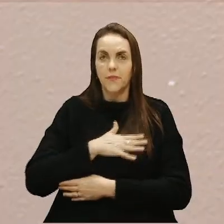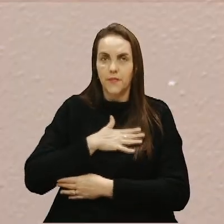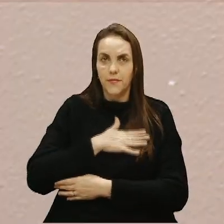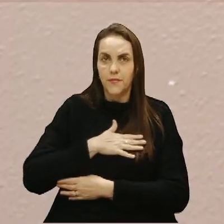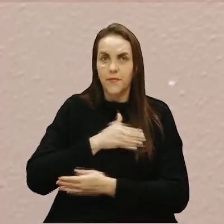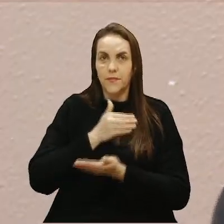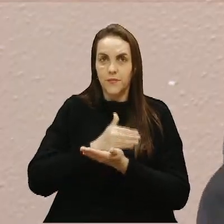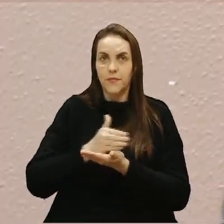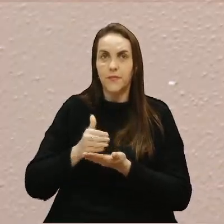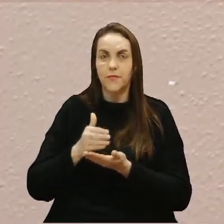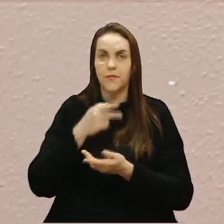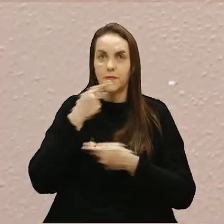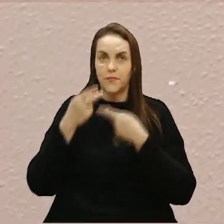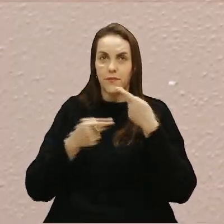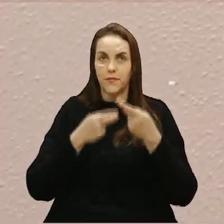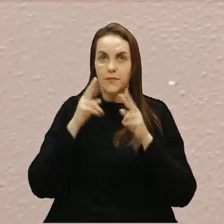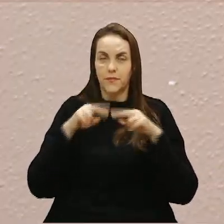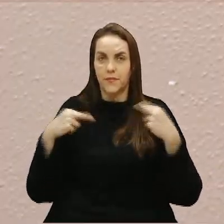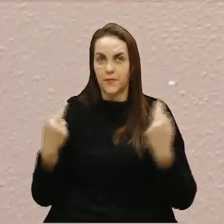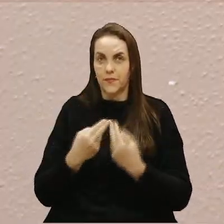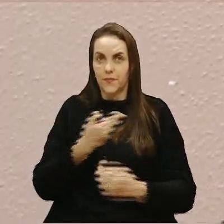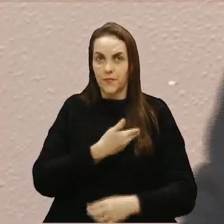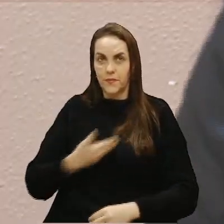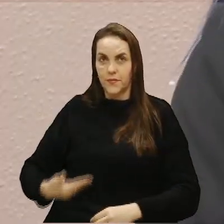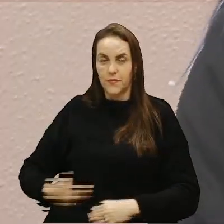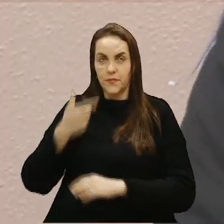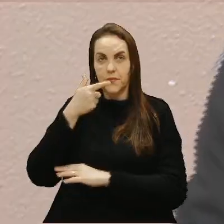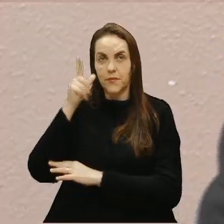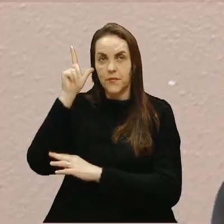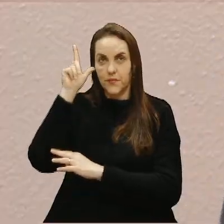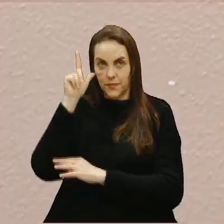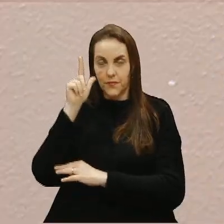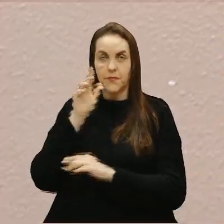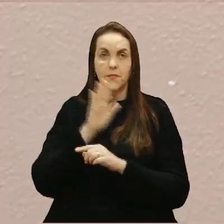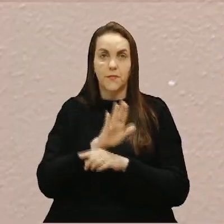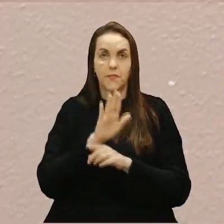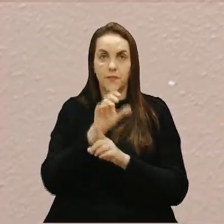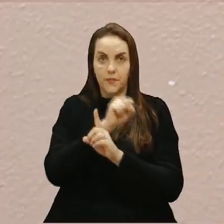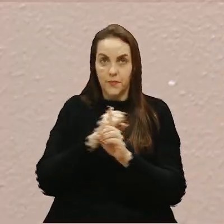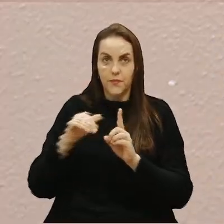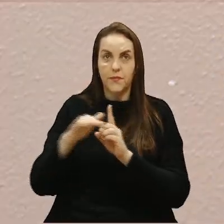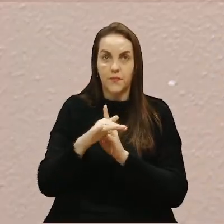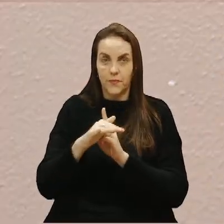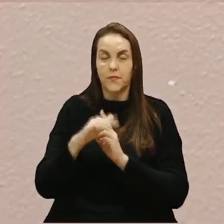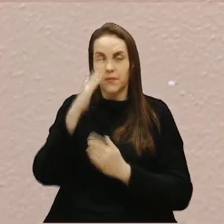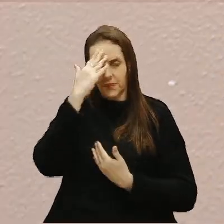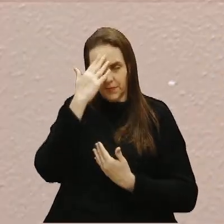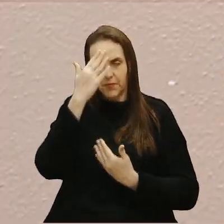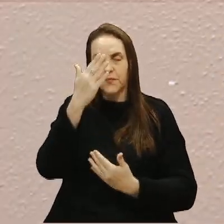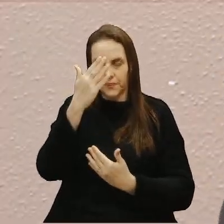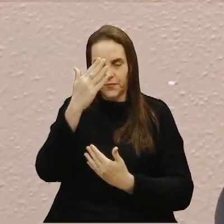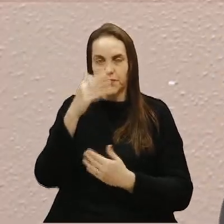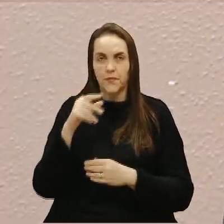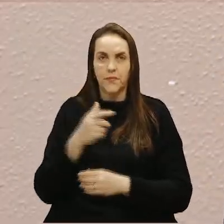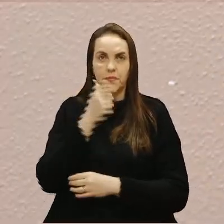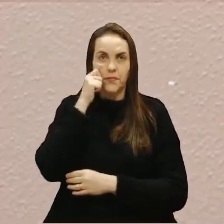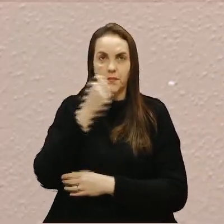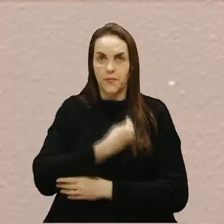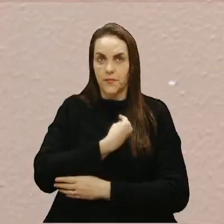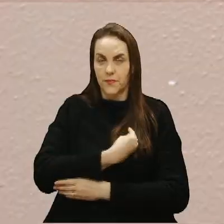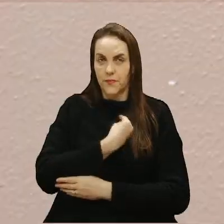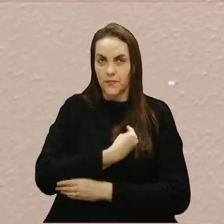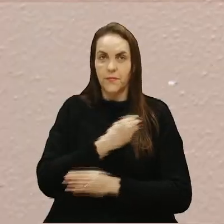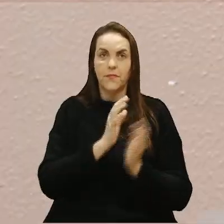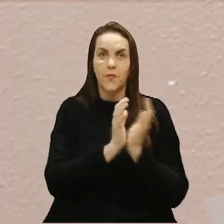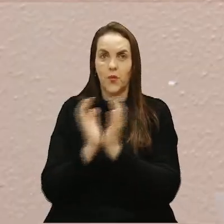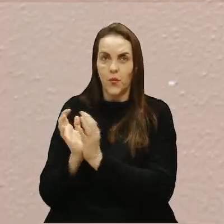começar falando sobre a reunião pública que nós tivemos ontem da assistência social e agradecer as presenças dos nobres colegas, dos órgãos que nós